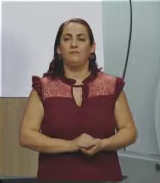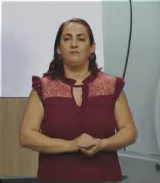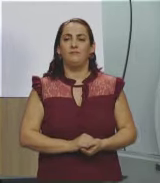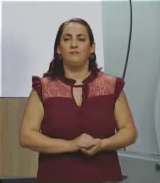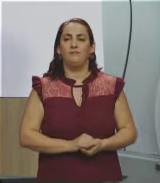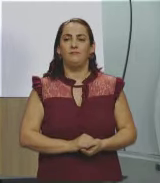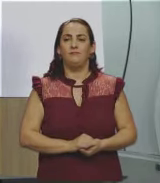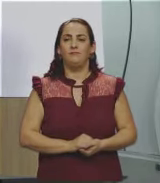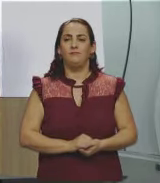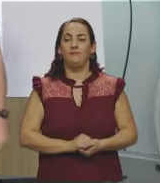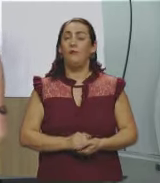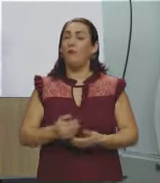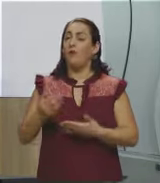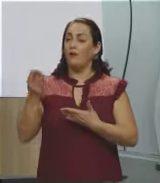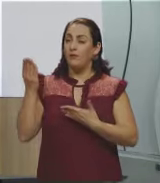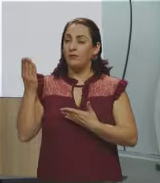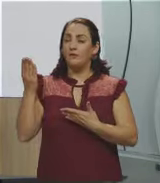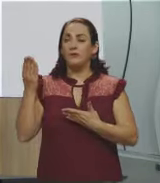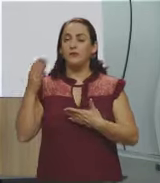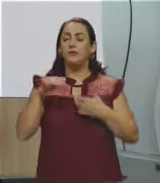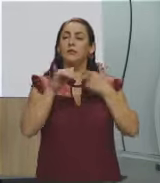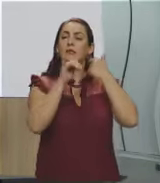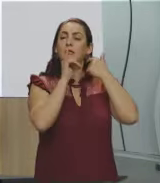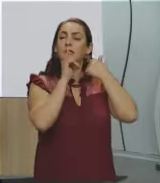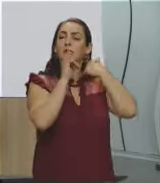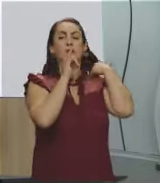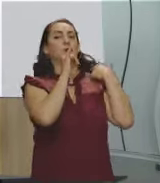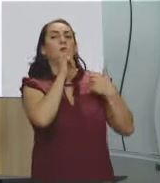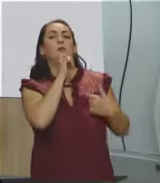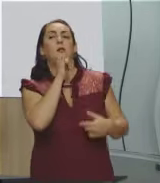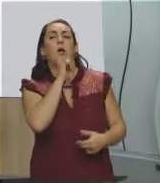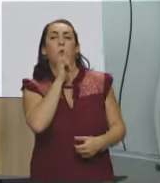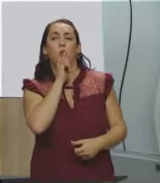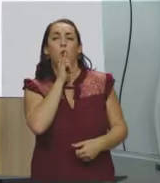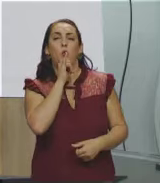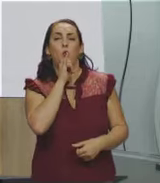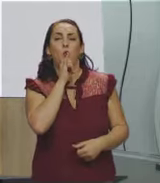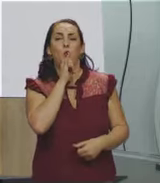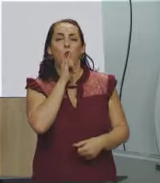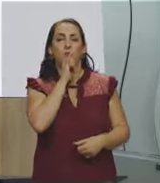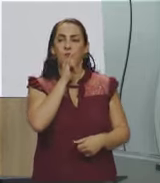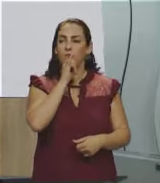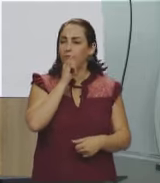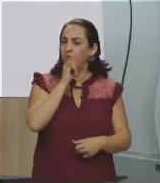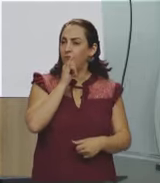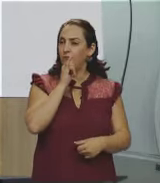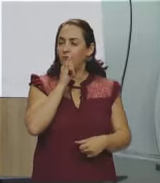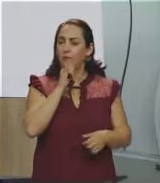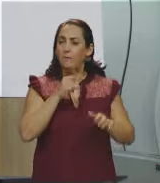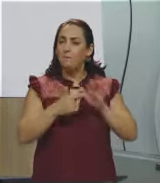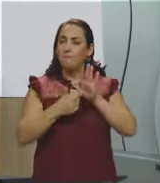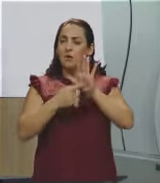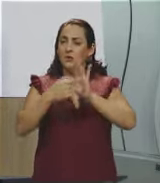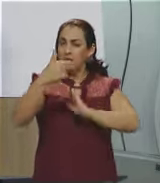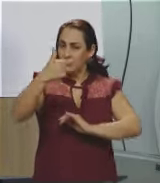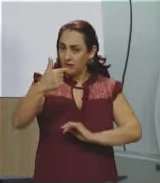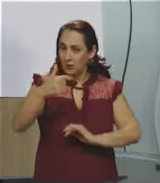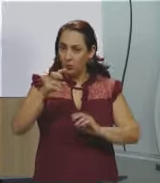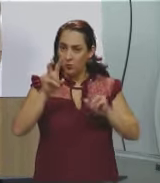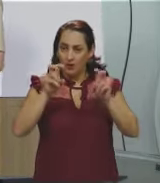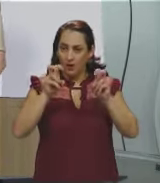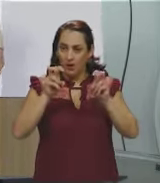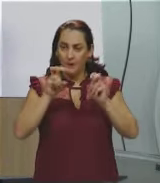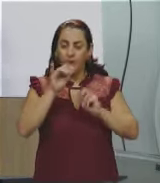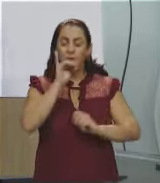Opa, não passou. Aqui um exemplo de exercício que a gente vai aplicar a segunda lei de Ohm. Olha só.